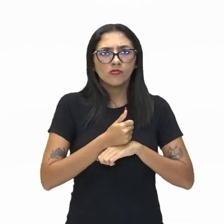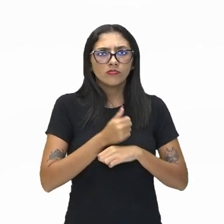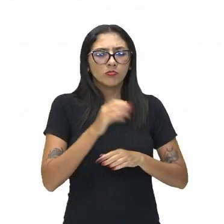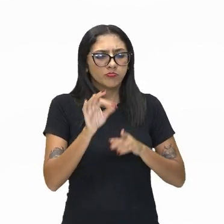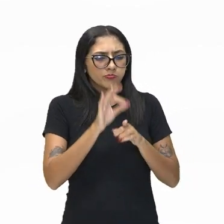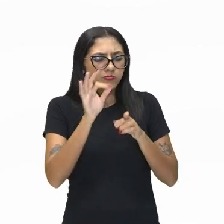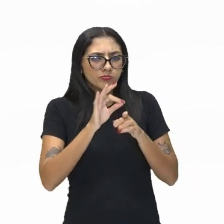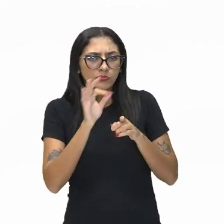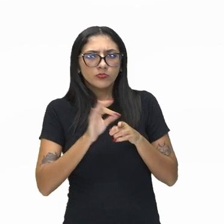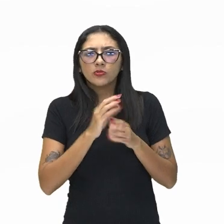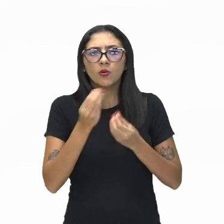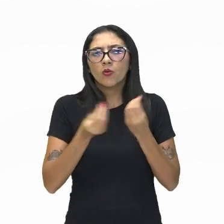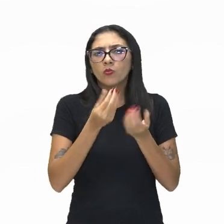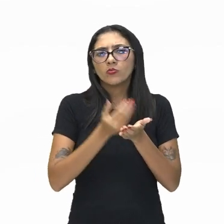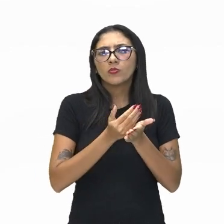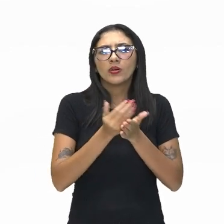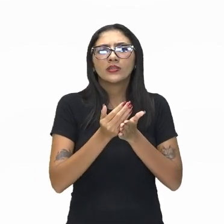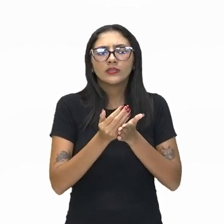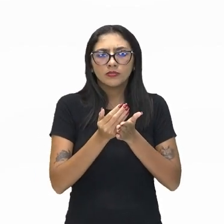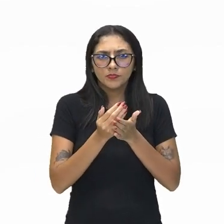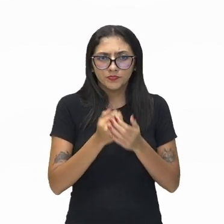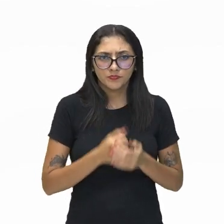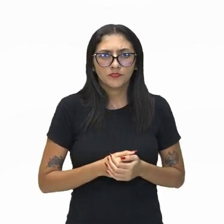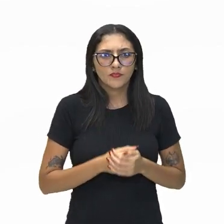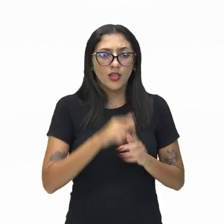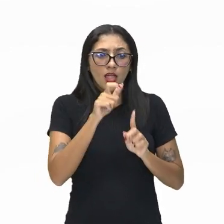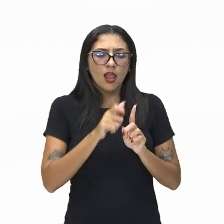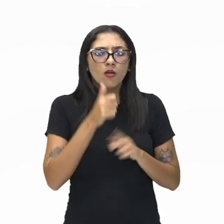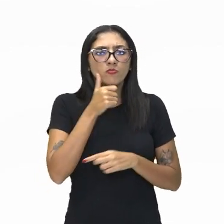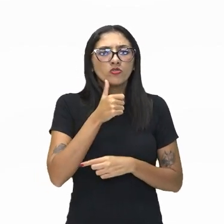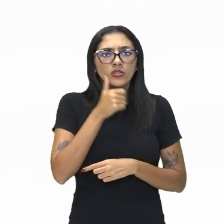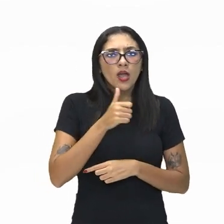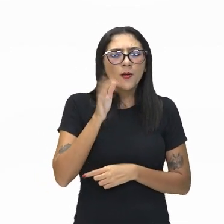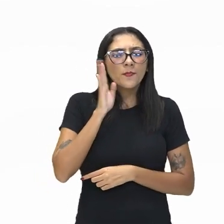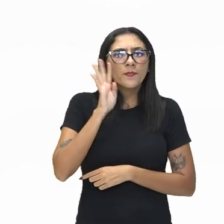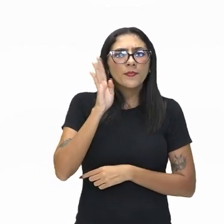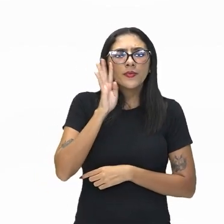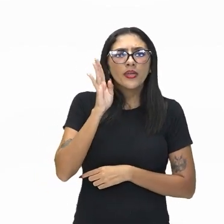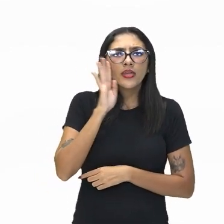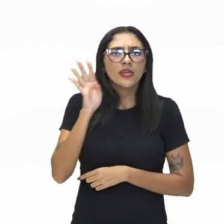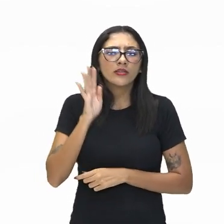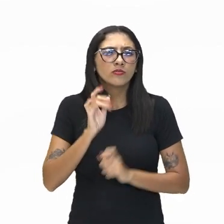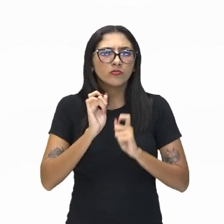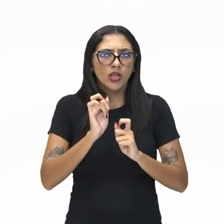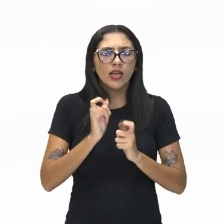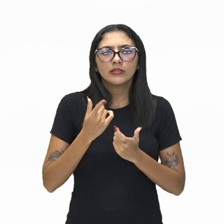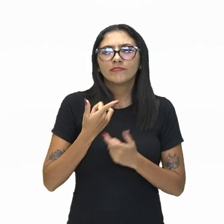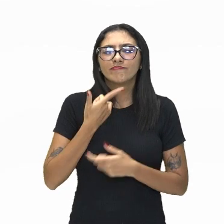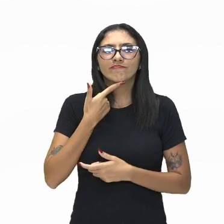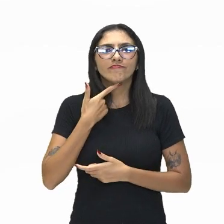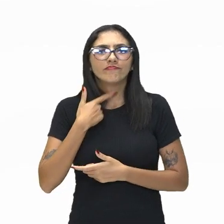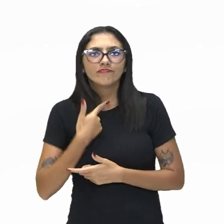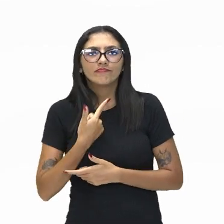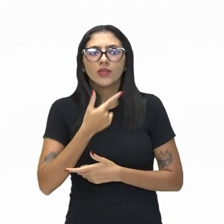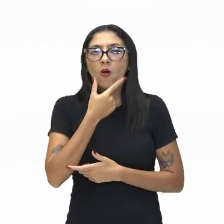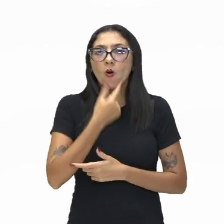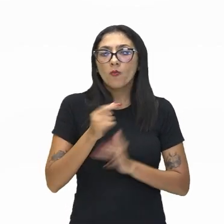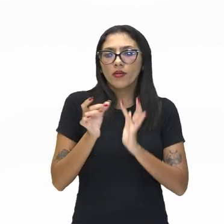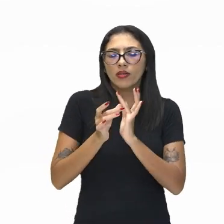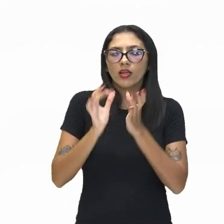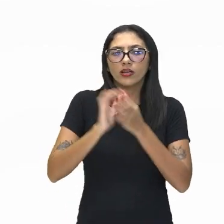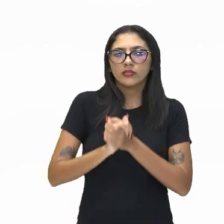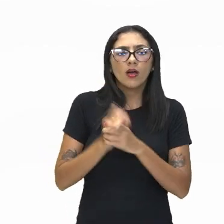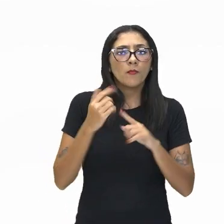né, ela começa ali a desejar ter um marido para viver ao seu lado. Isso aí começa o conflito, né? Pois ela estava se sentindo